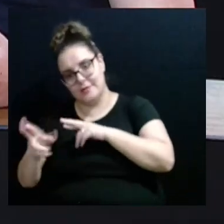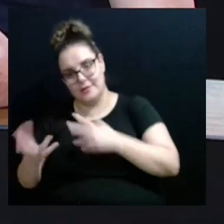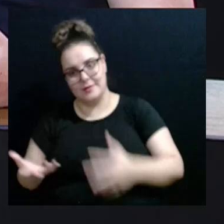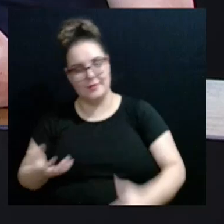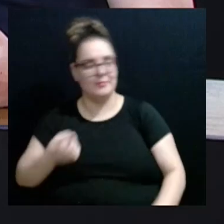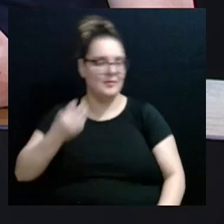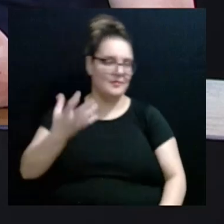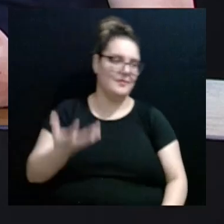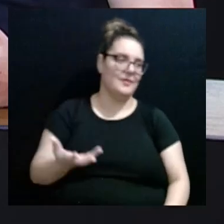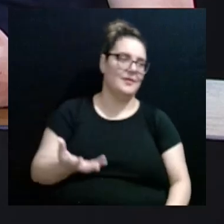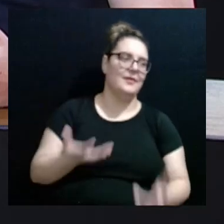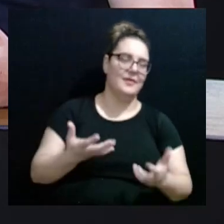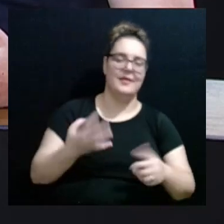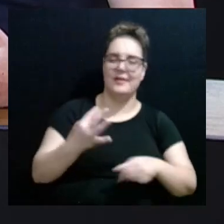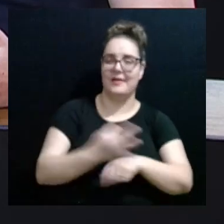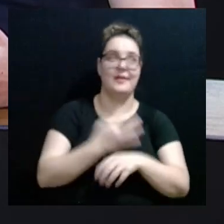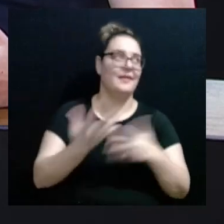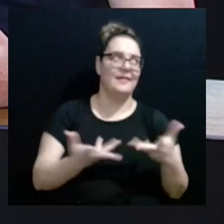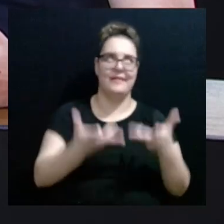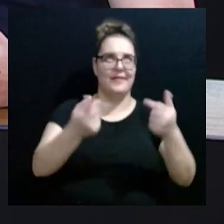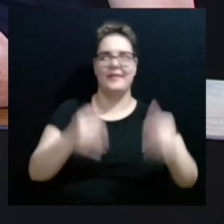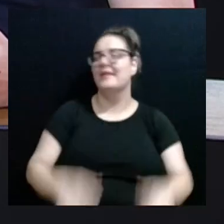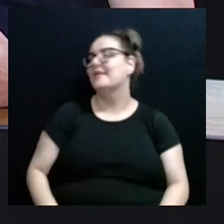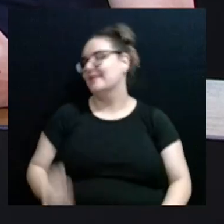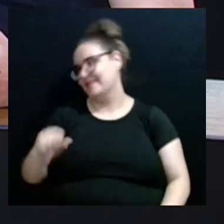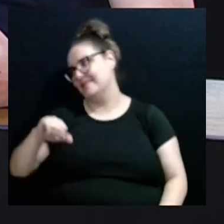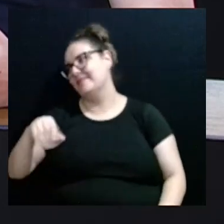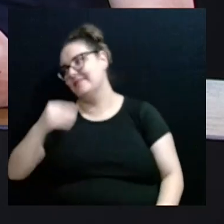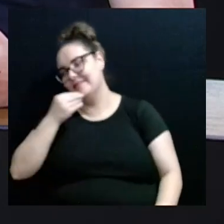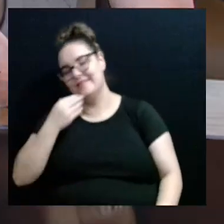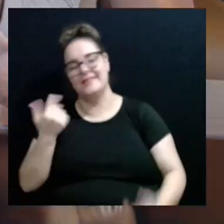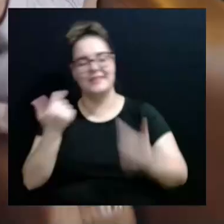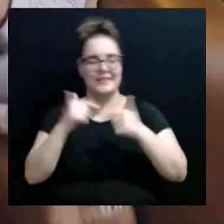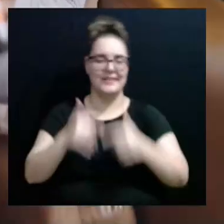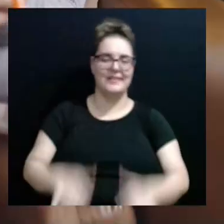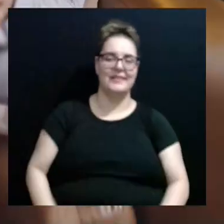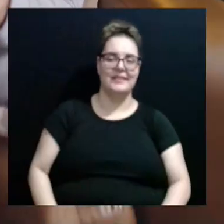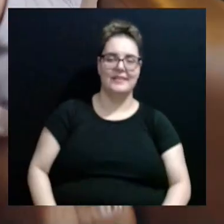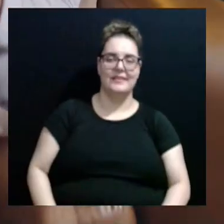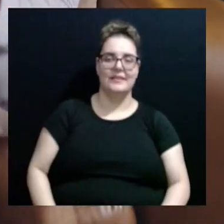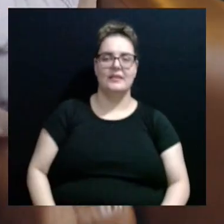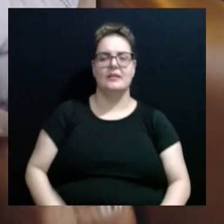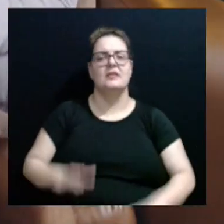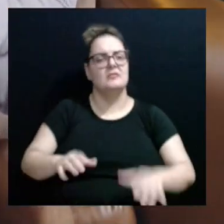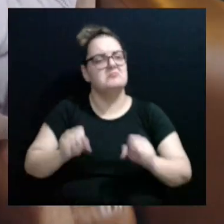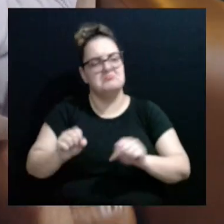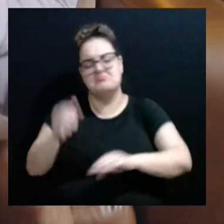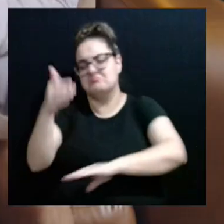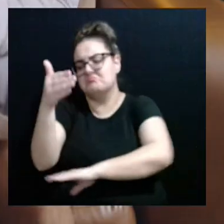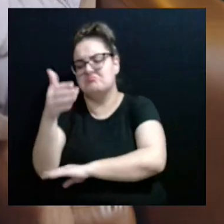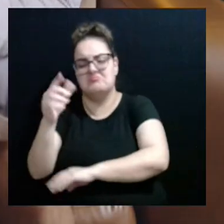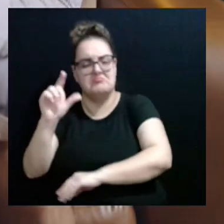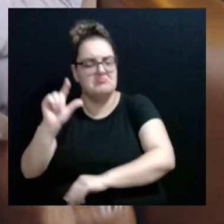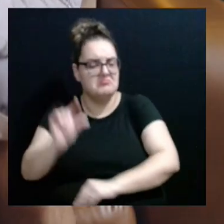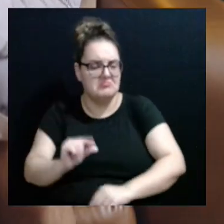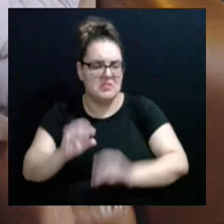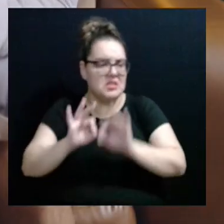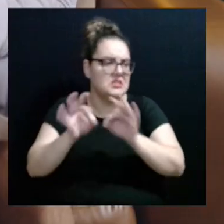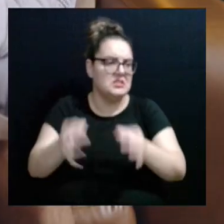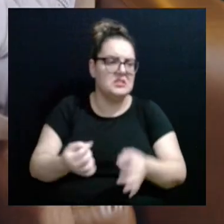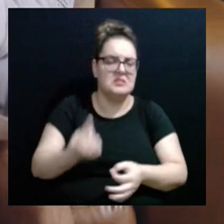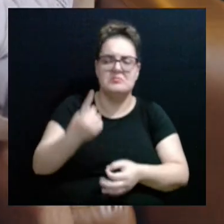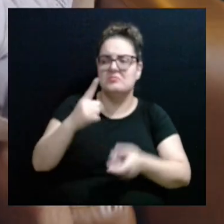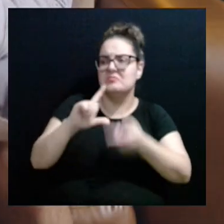explorar. Quer aproveitar. Então, muitas das vezes você pode ficar num hotel mais simples, 1 estrela, 2 estrelas, que a diária é menor,